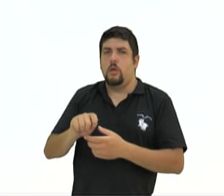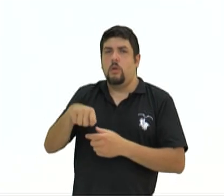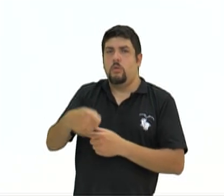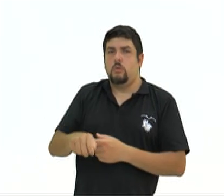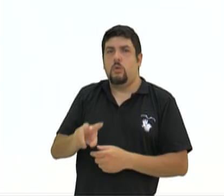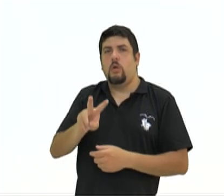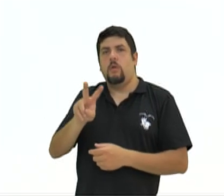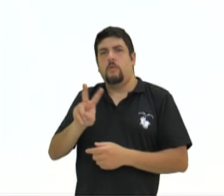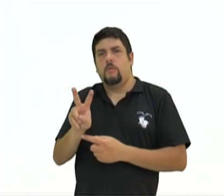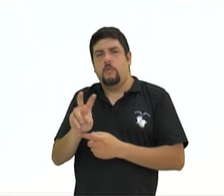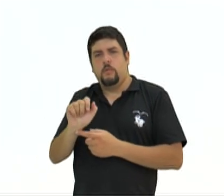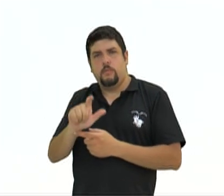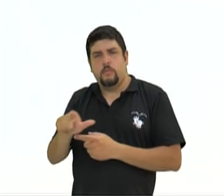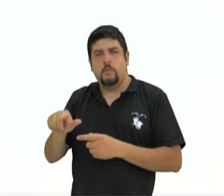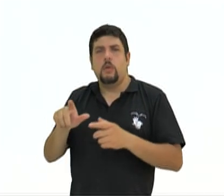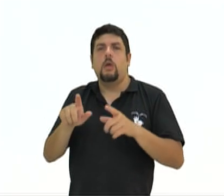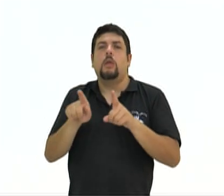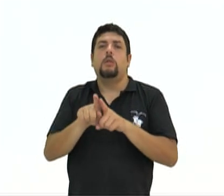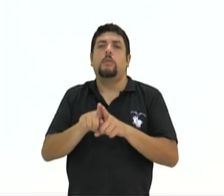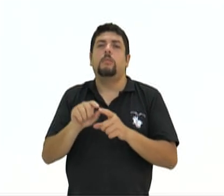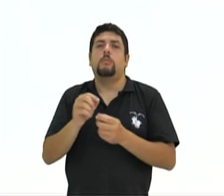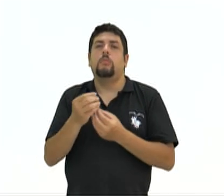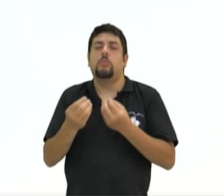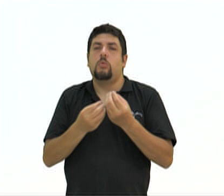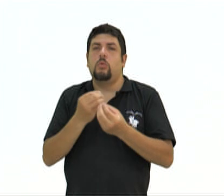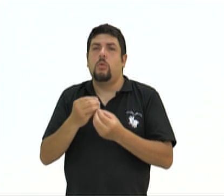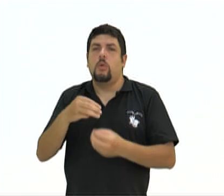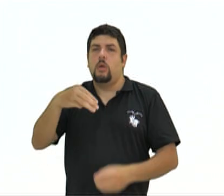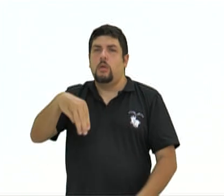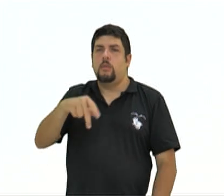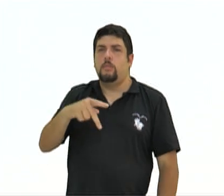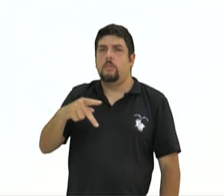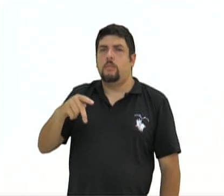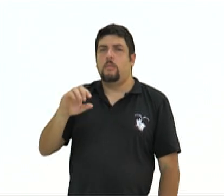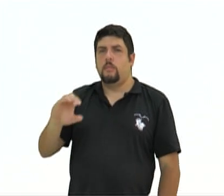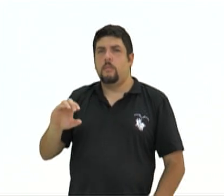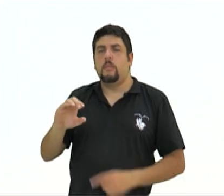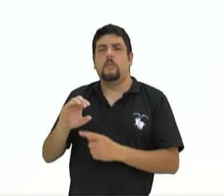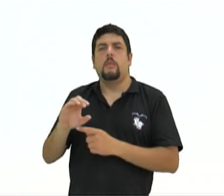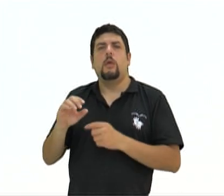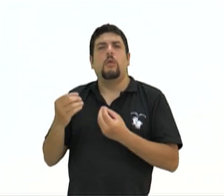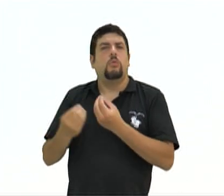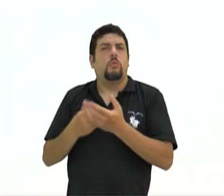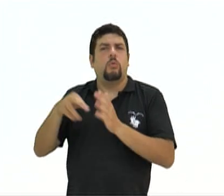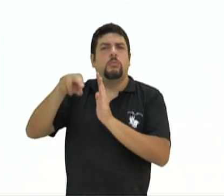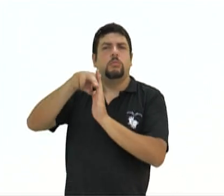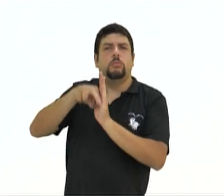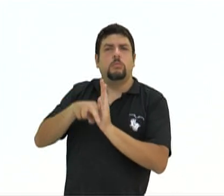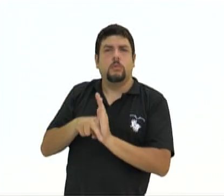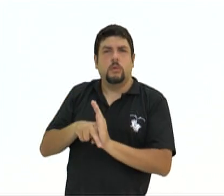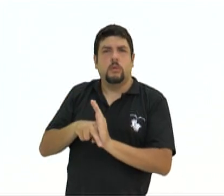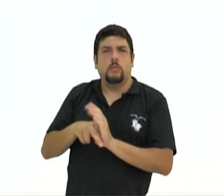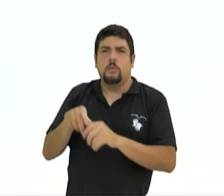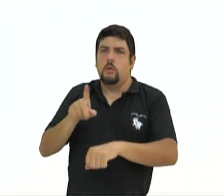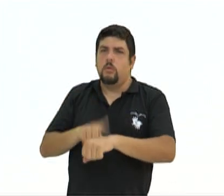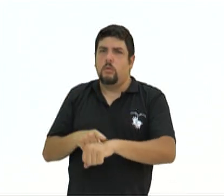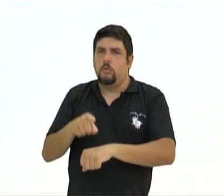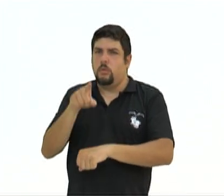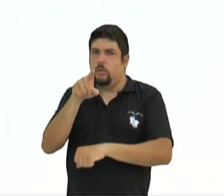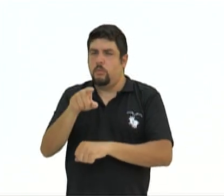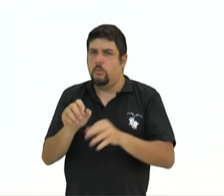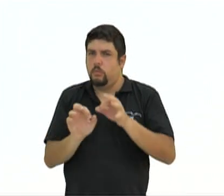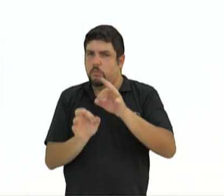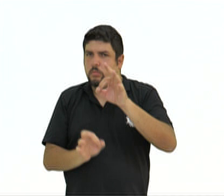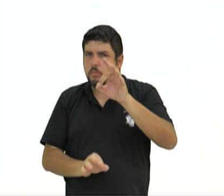muito fácil, e sobre o que esse órgão MPPC, né, regulamentou aí para vocês. Vou dar um tempinho um pouquinho mais